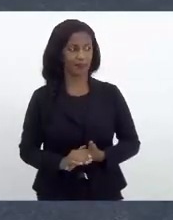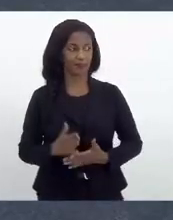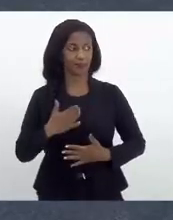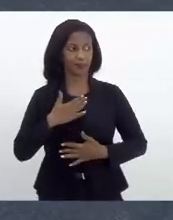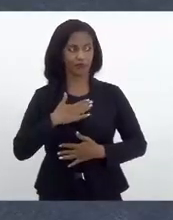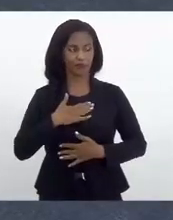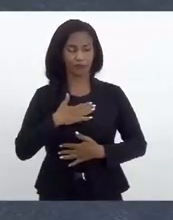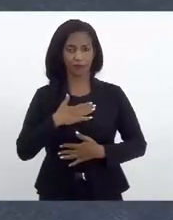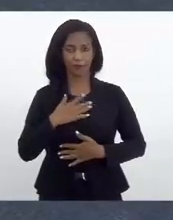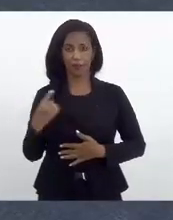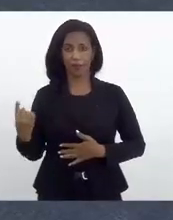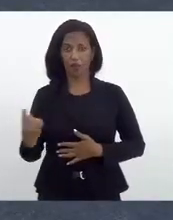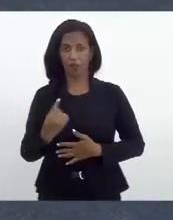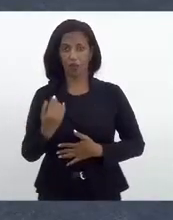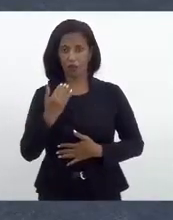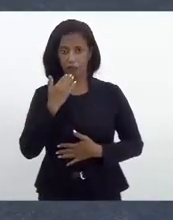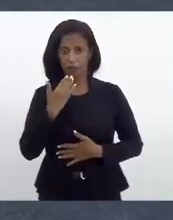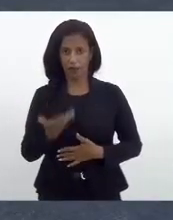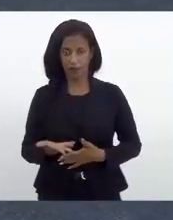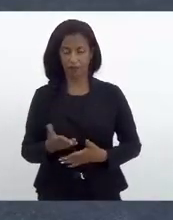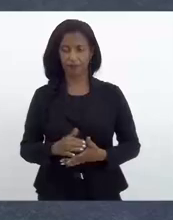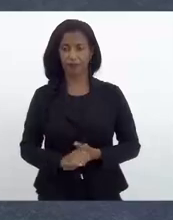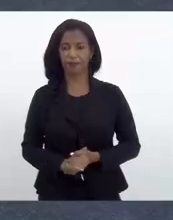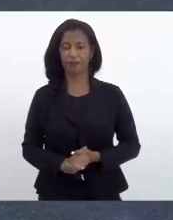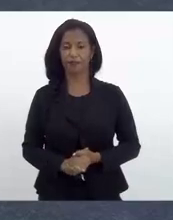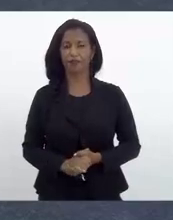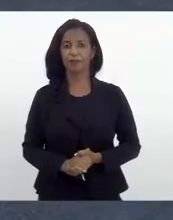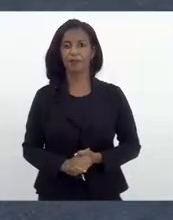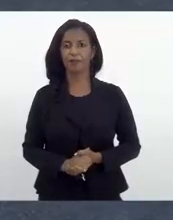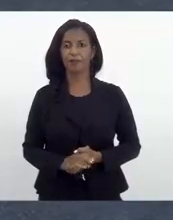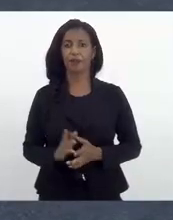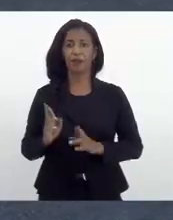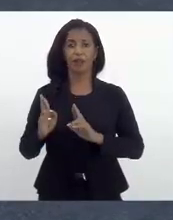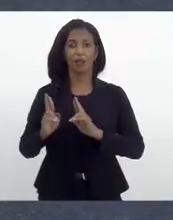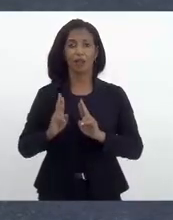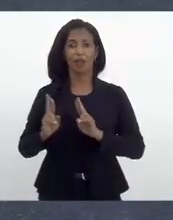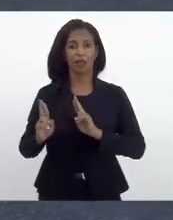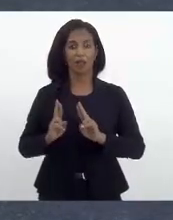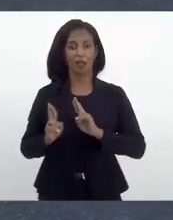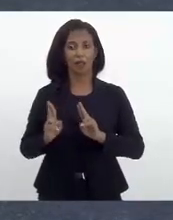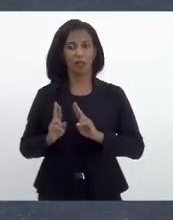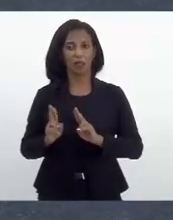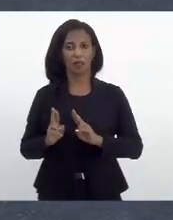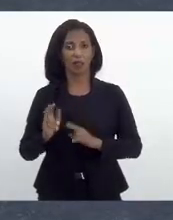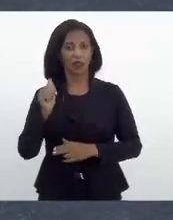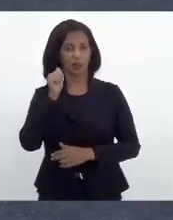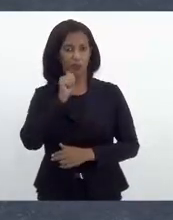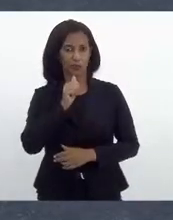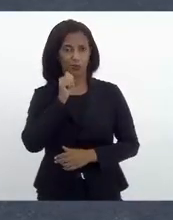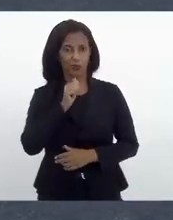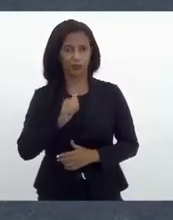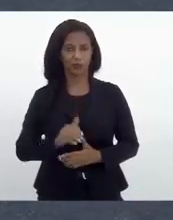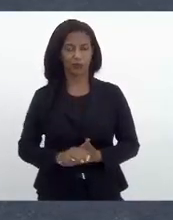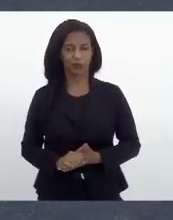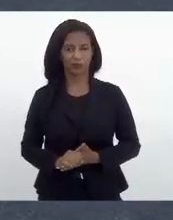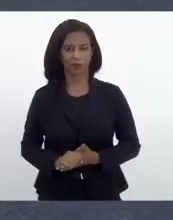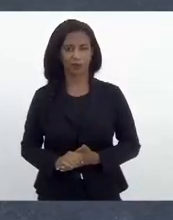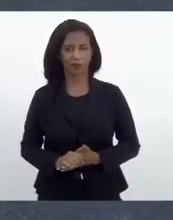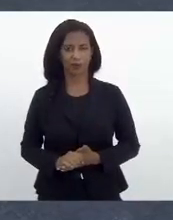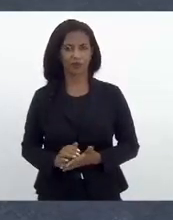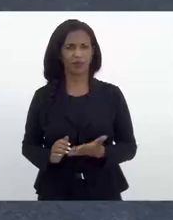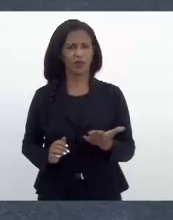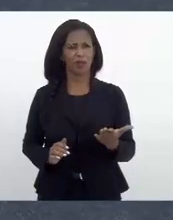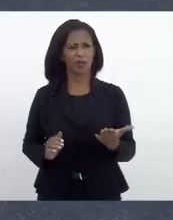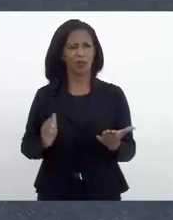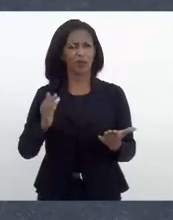a nossa solicitação foi o seguinte em relação as mulheres vossa excelência